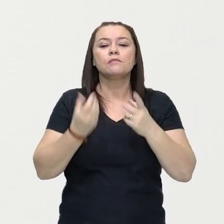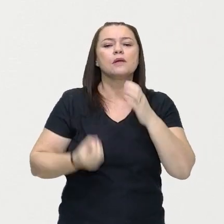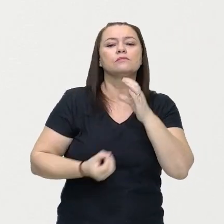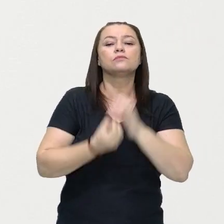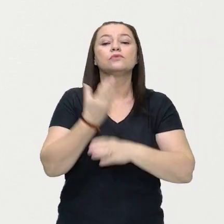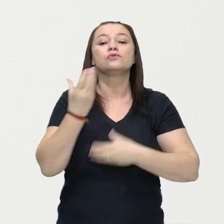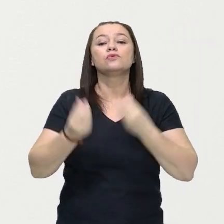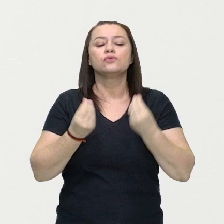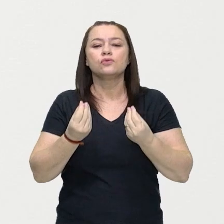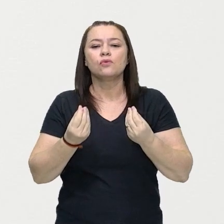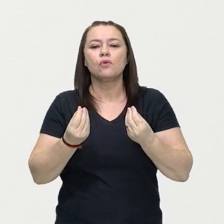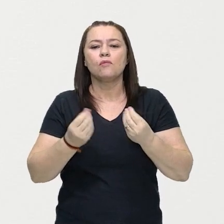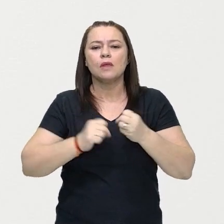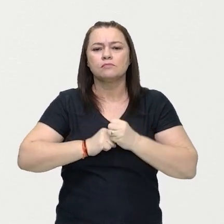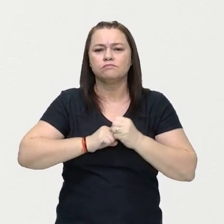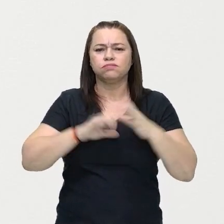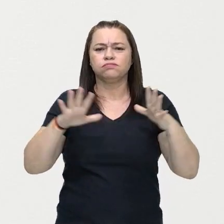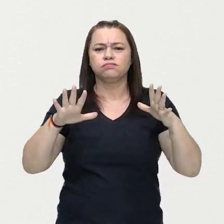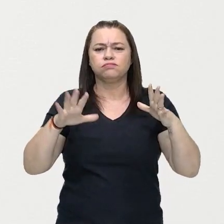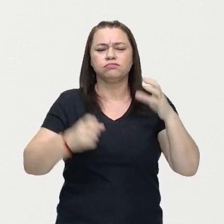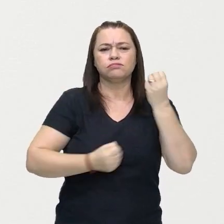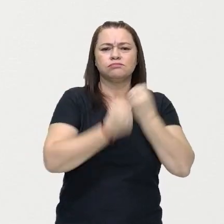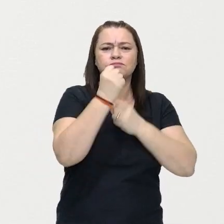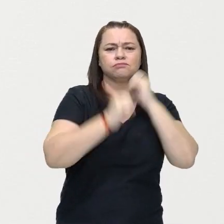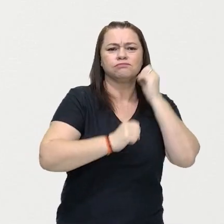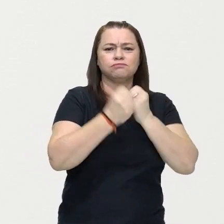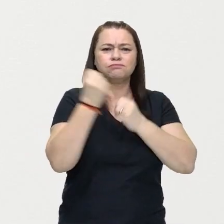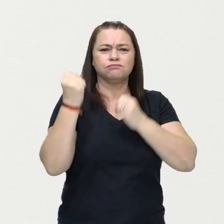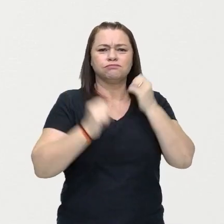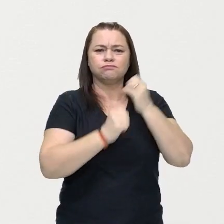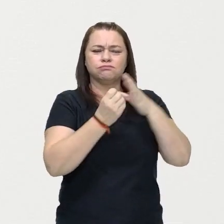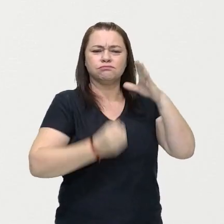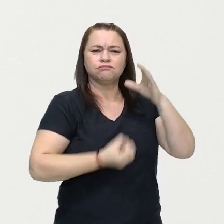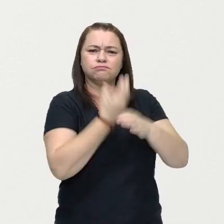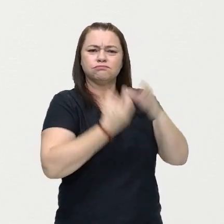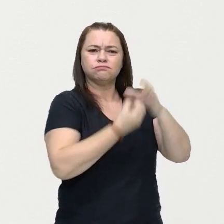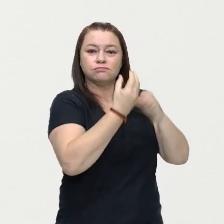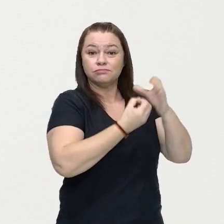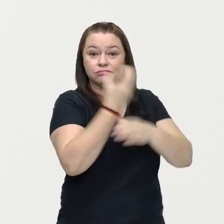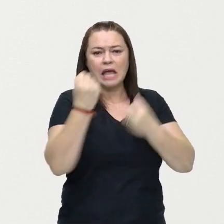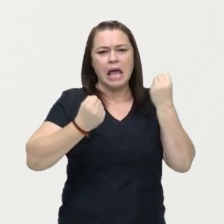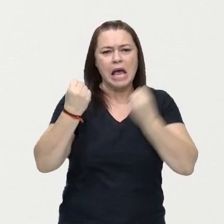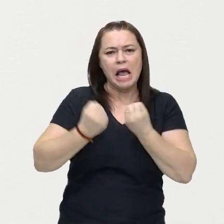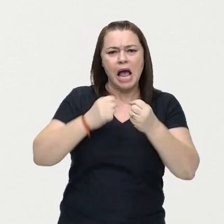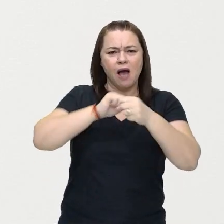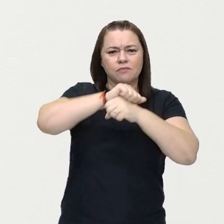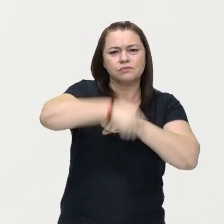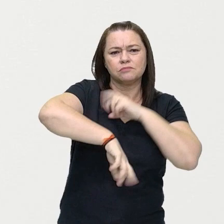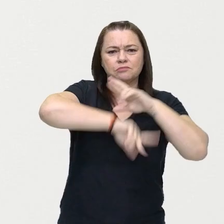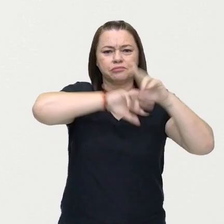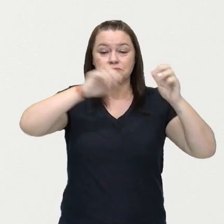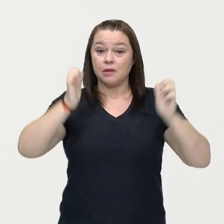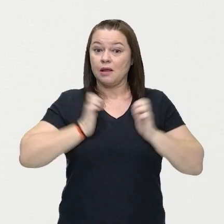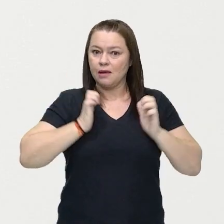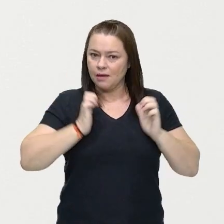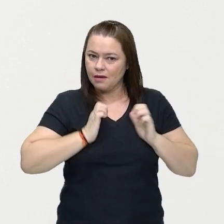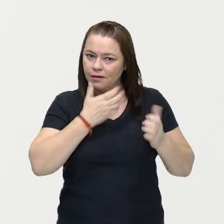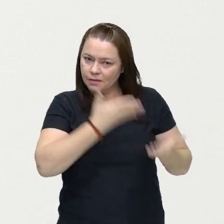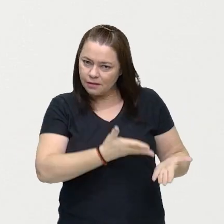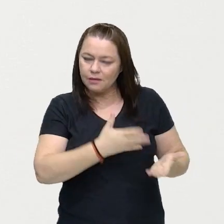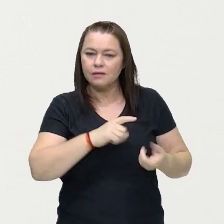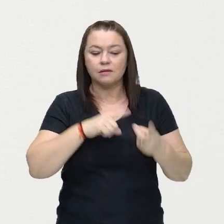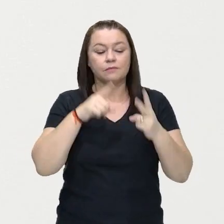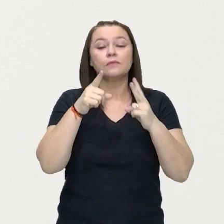naquela explosão da indústria, né? Começaram a fazer os carros, produzir os carros, e aí trouxe muita riqueza. E o segundo ciclo